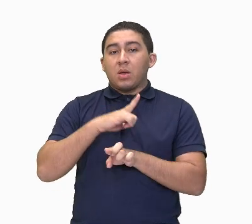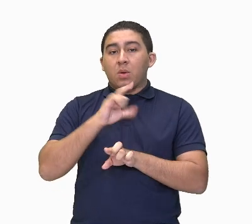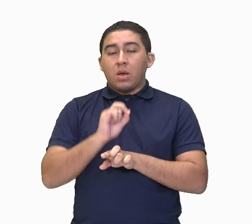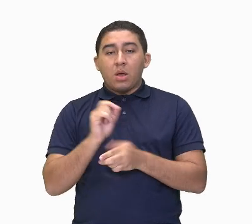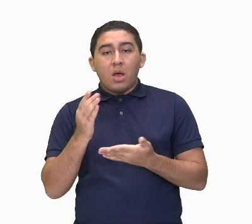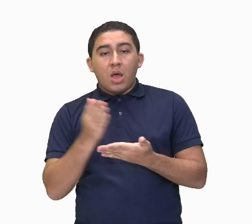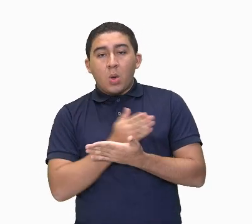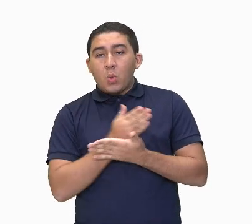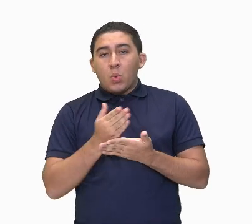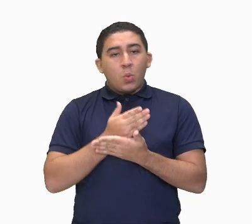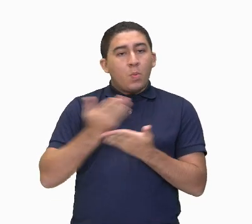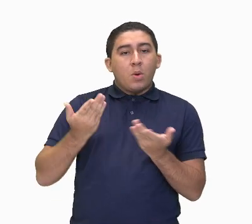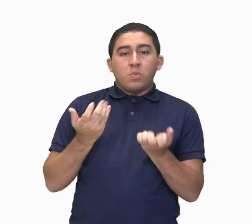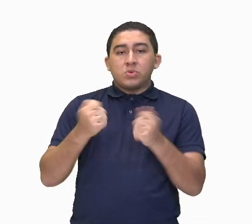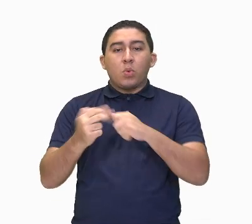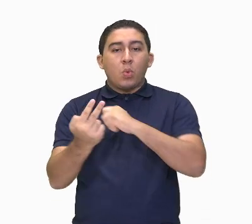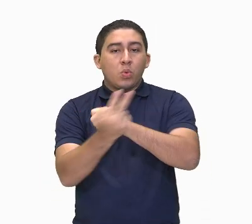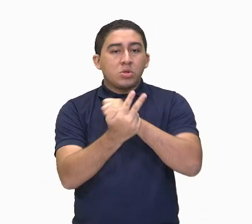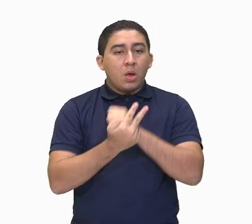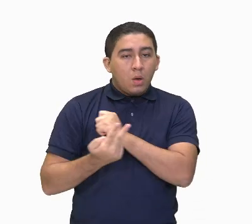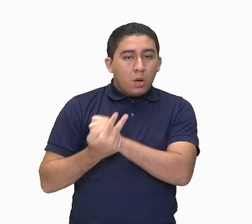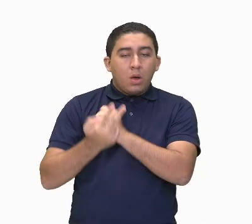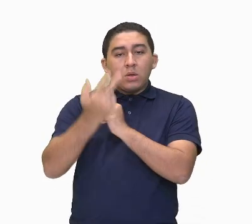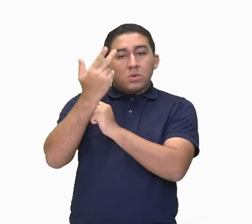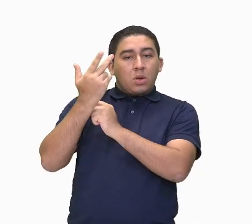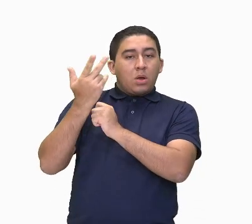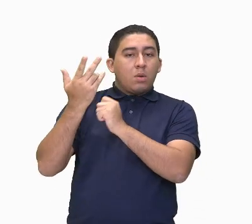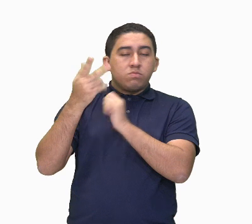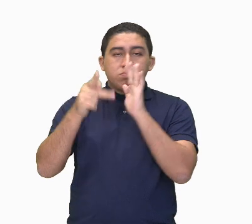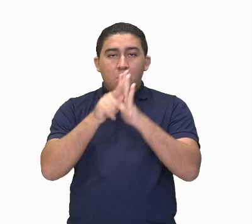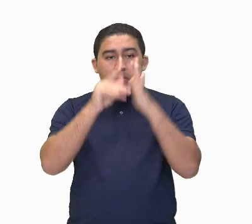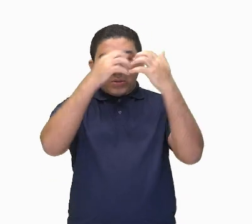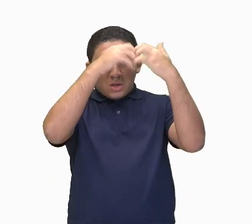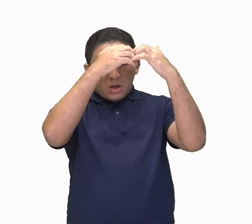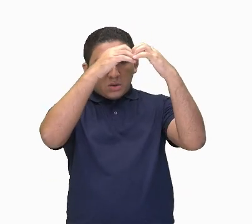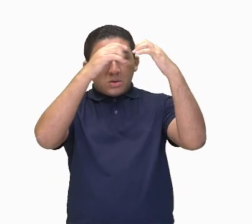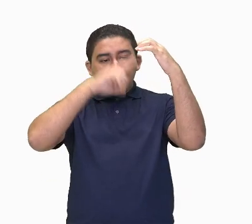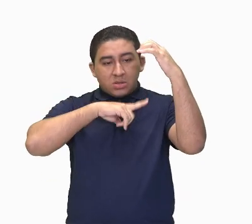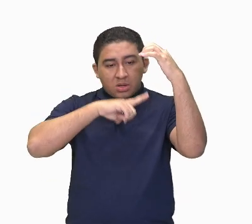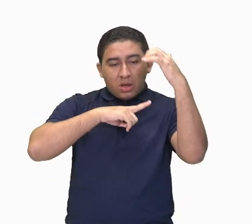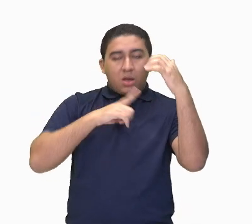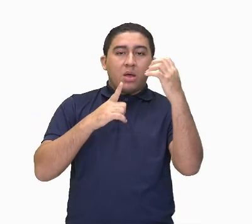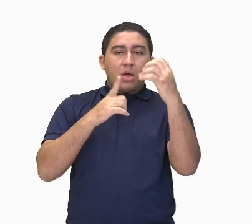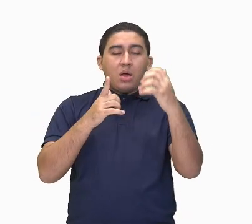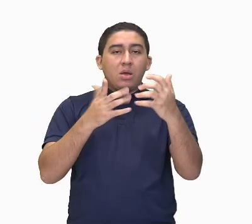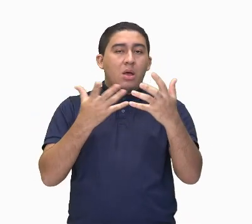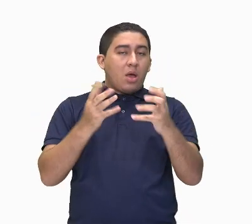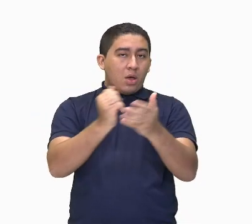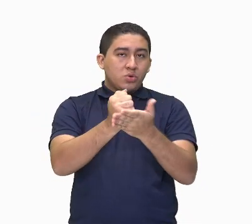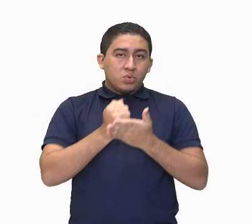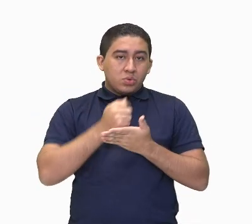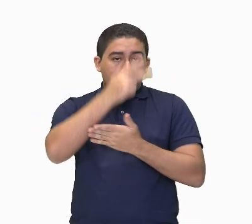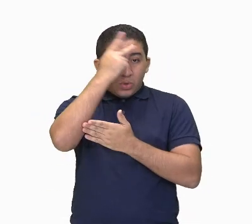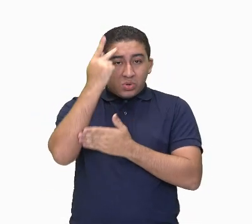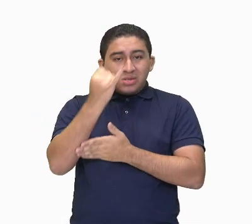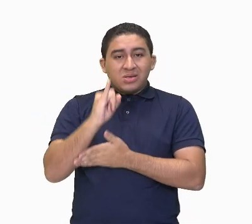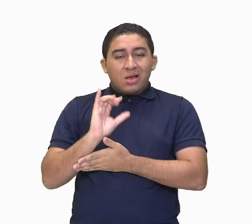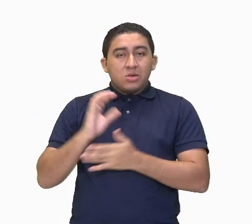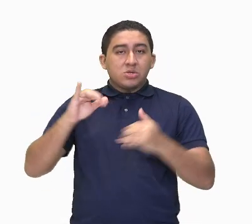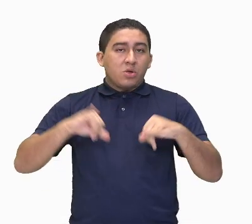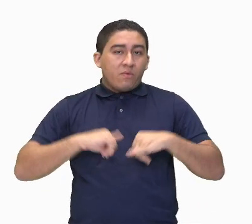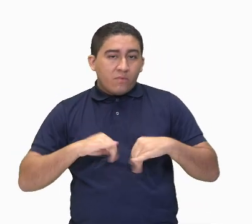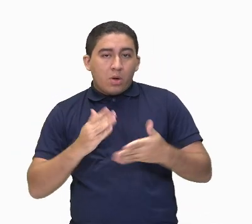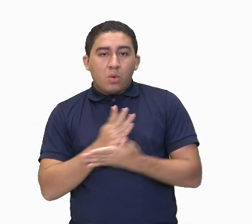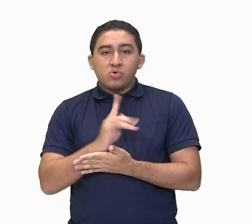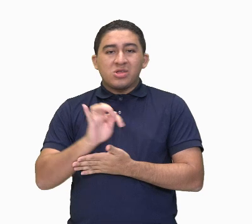terapias ajudam a reorganizar redes neurais, certo? Mudanças em hábitos ruins. O